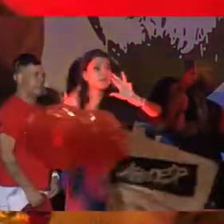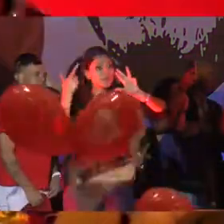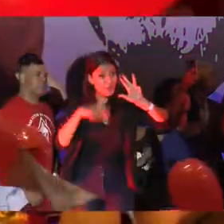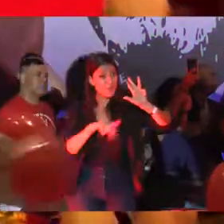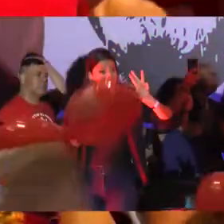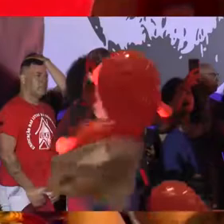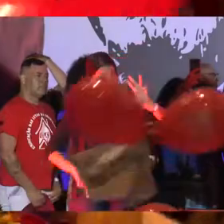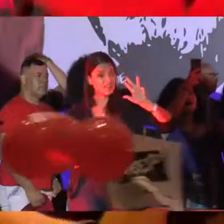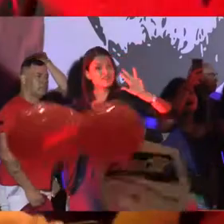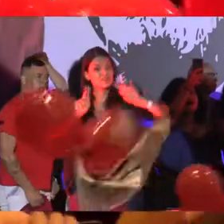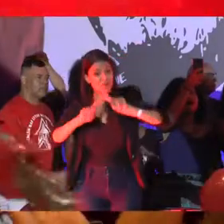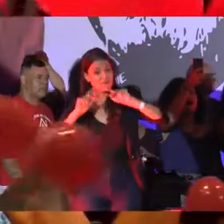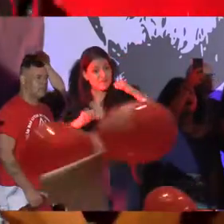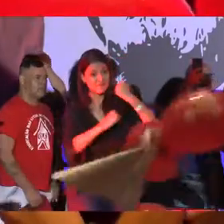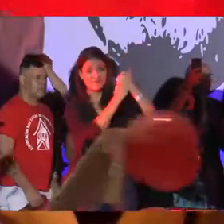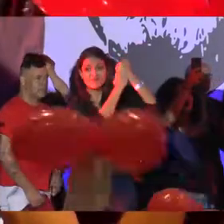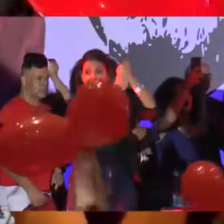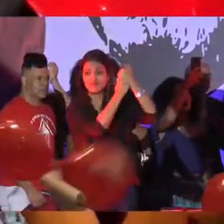a força do